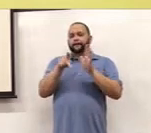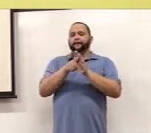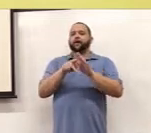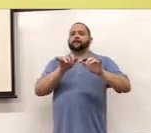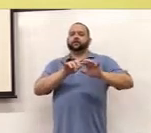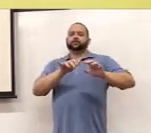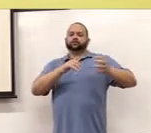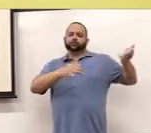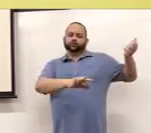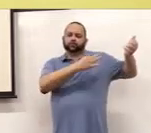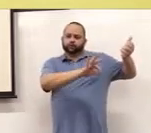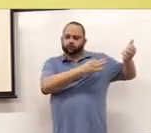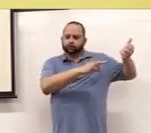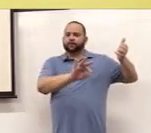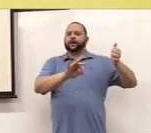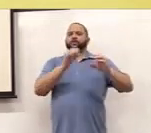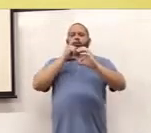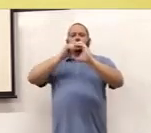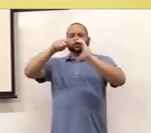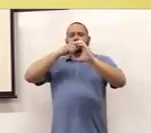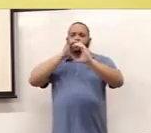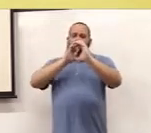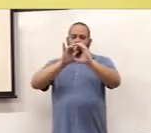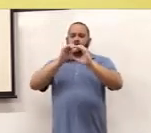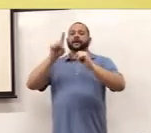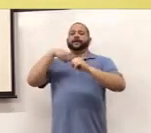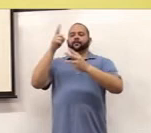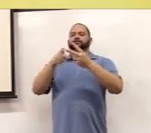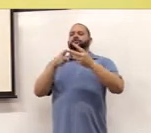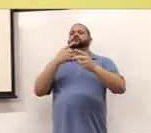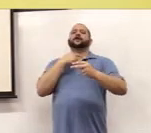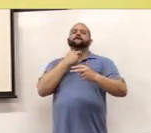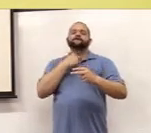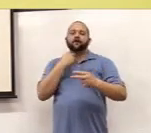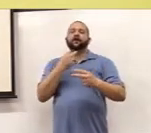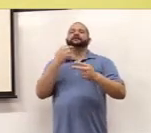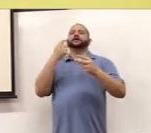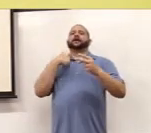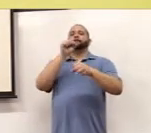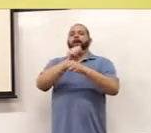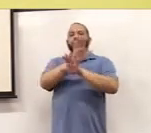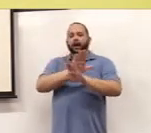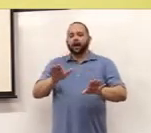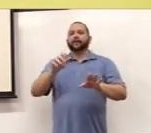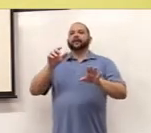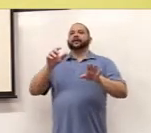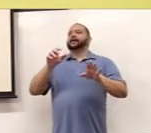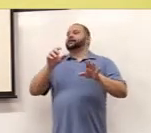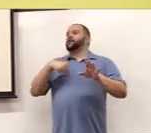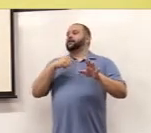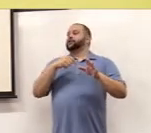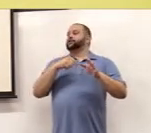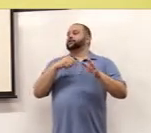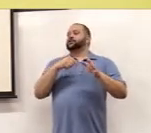instrumental, a outra vez ele vai estar nas vozes. Ele vai trabalhar esse tema e ele vai parar, ele vai acabar a